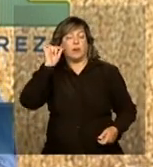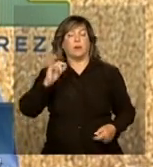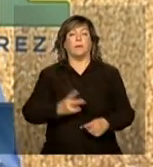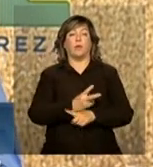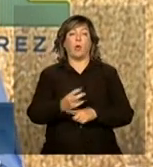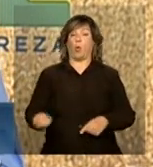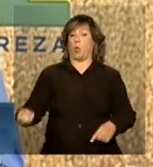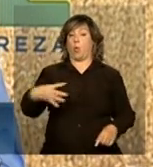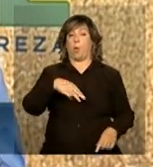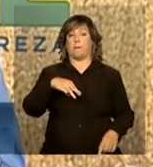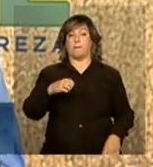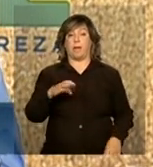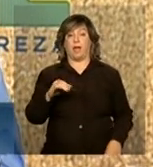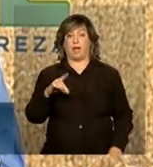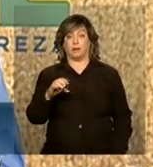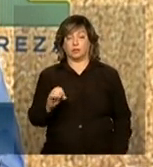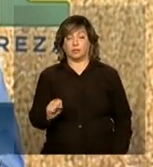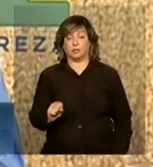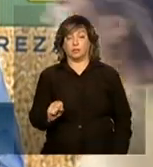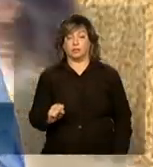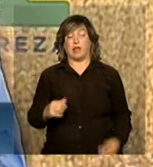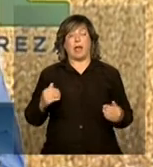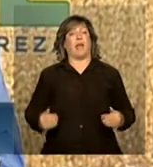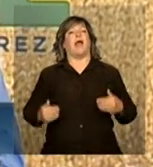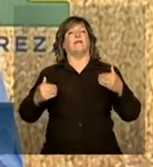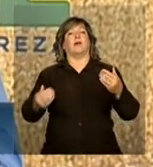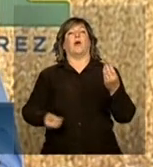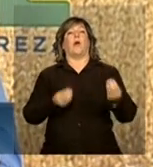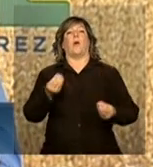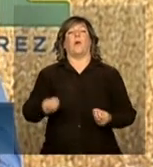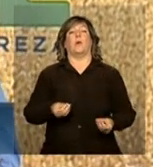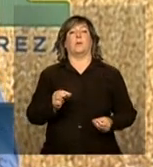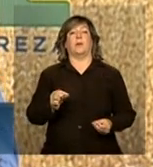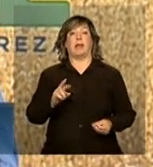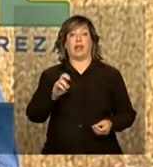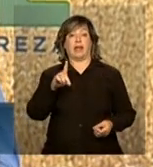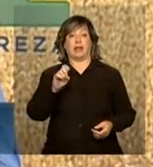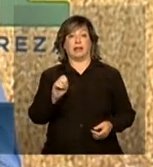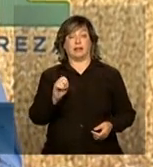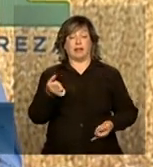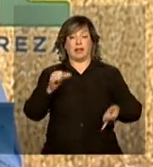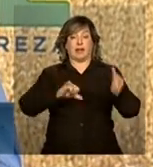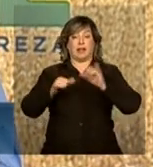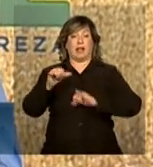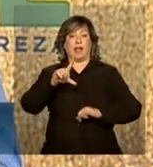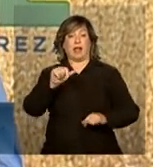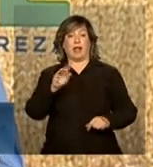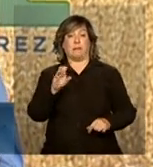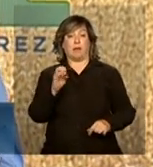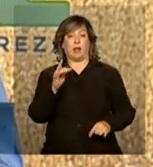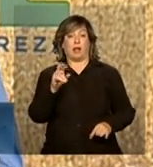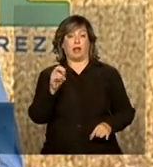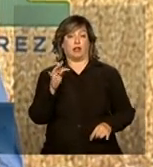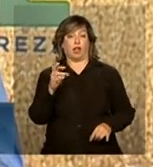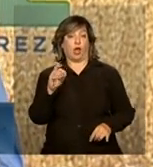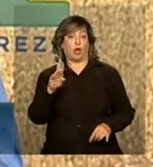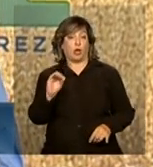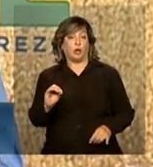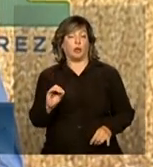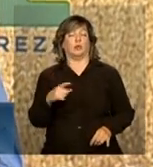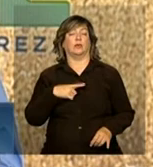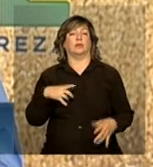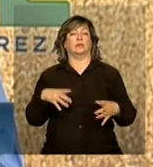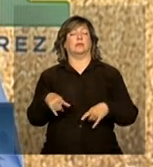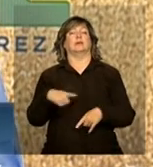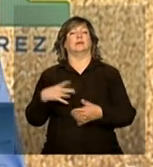novos mercados. Avanços como a modernização da rede de laboratórios do MAPA, os Lanagros, que receberam